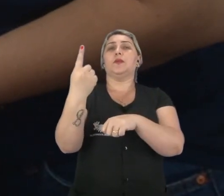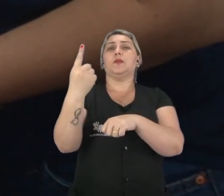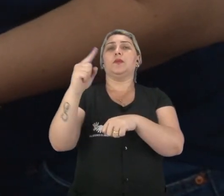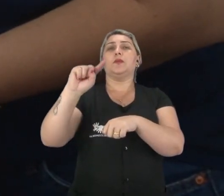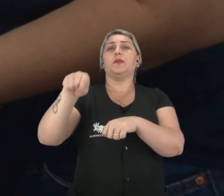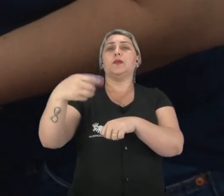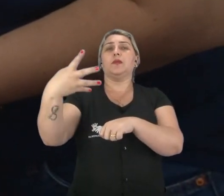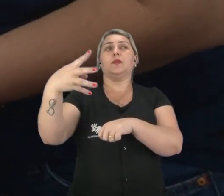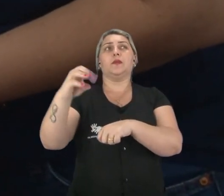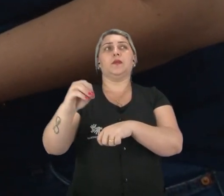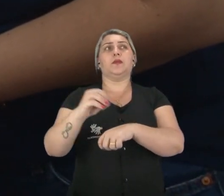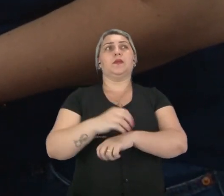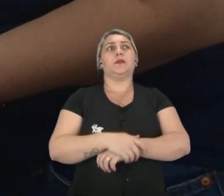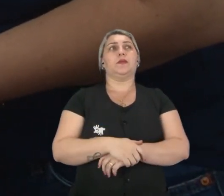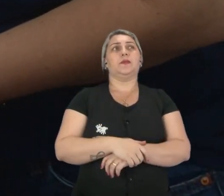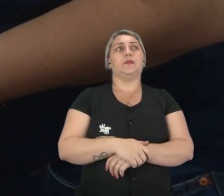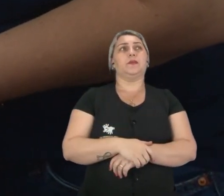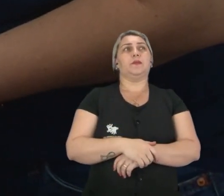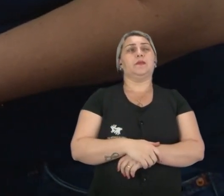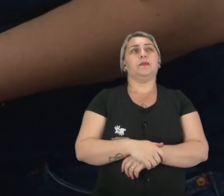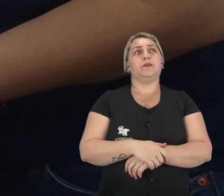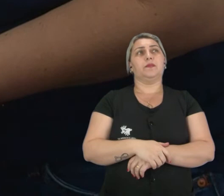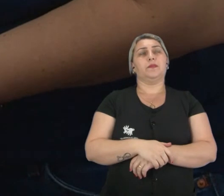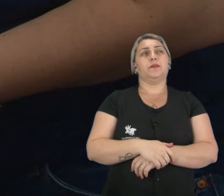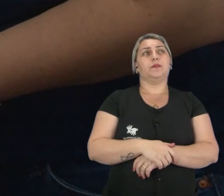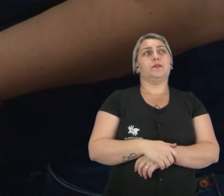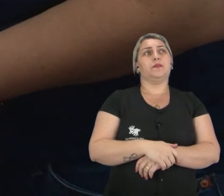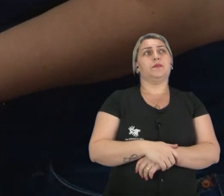nós vamos representá-lo aqui.